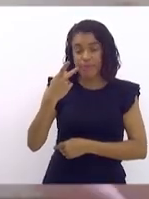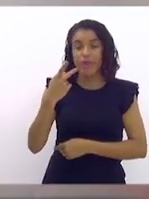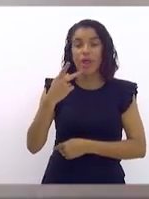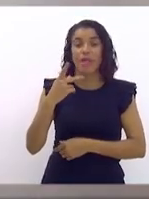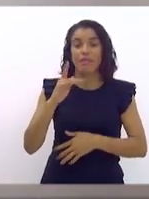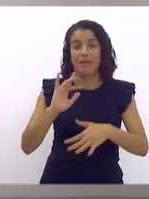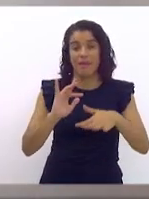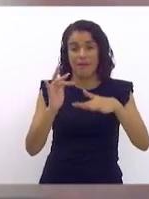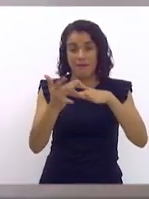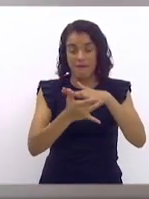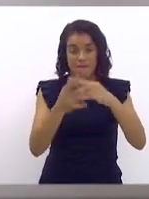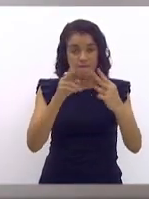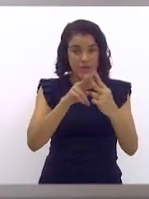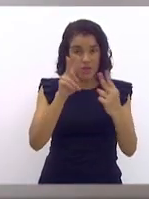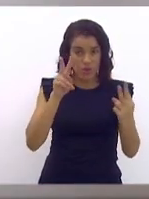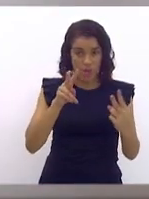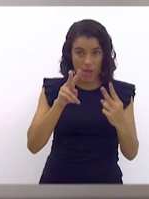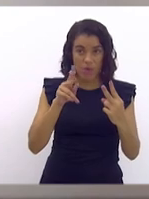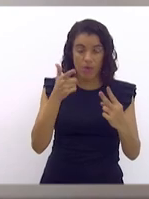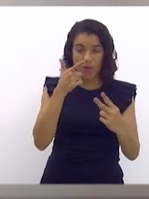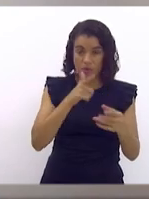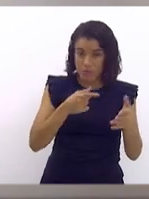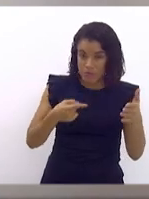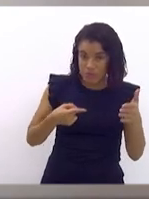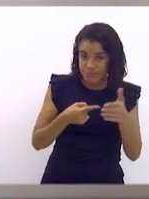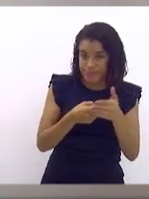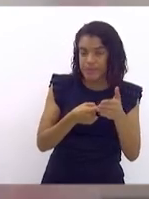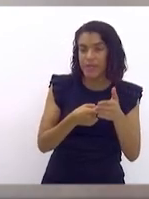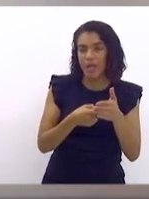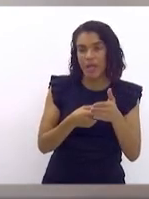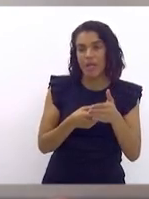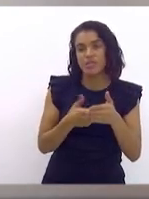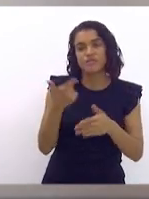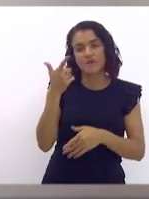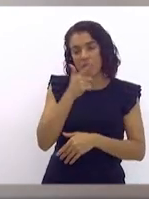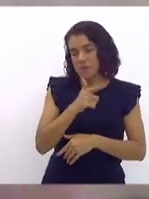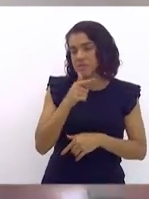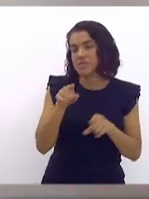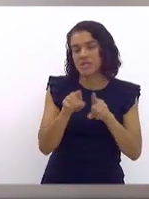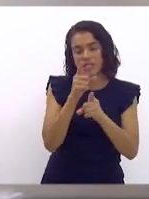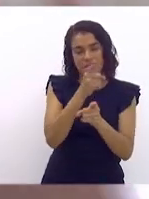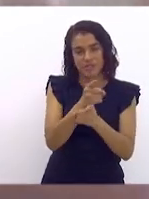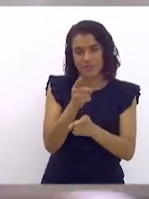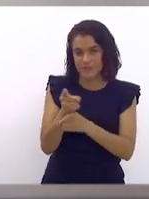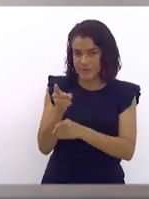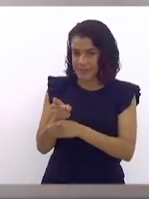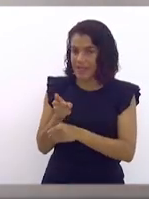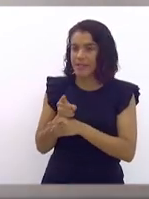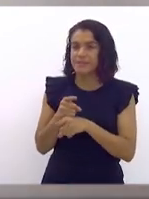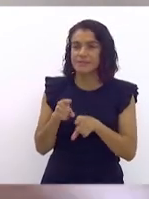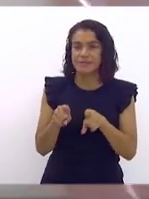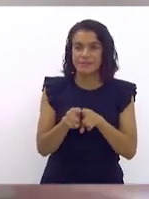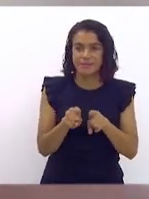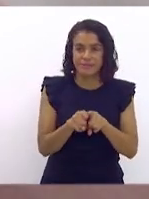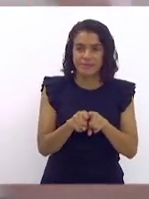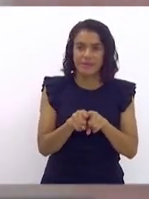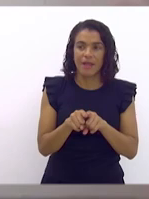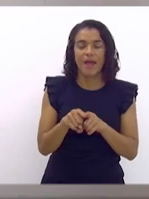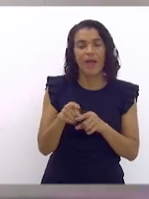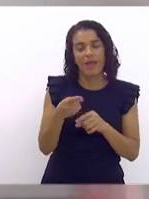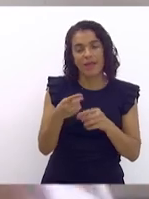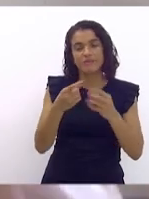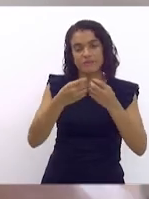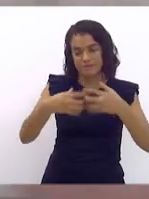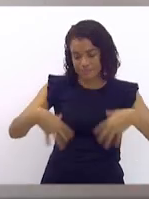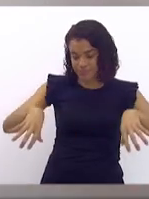virtuais e que chegou por meio dessas denúncias, a gente vai conseguir trabalhar e sim, dentro das nossas pesquisas, elas vão ser classificadas,